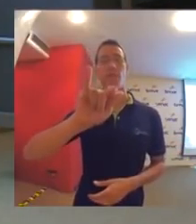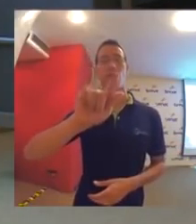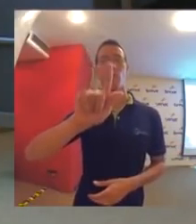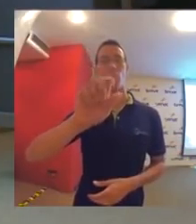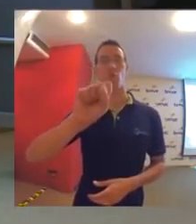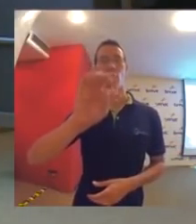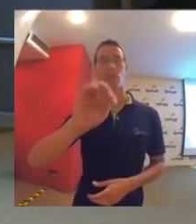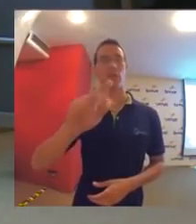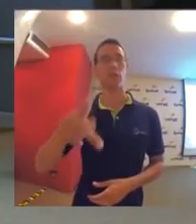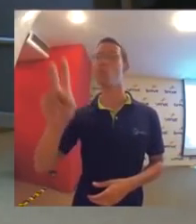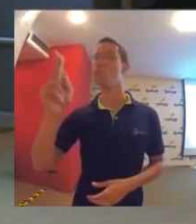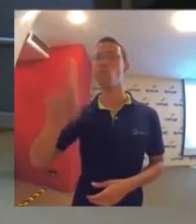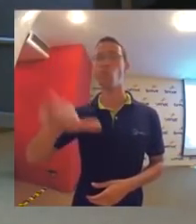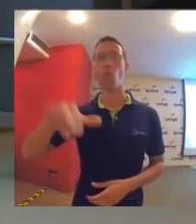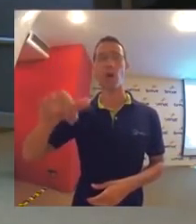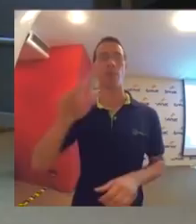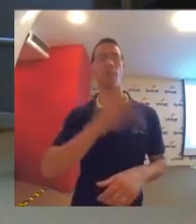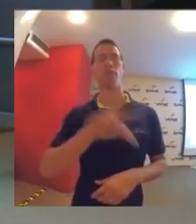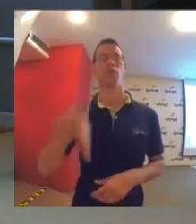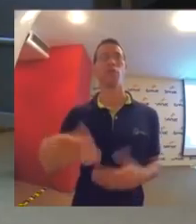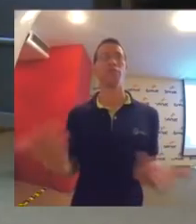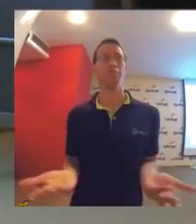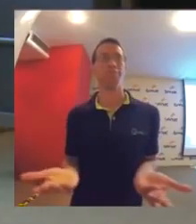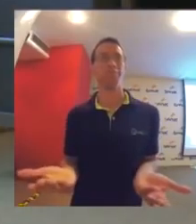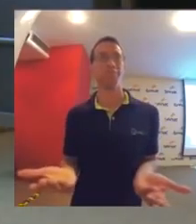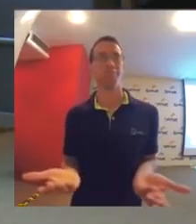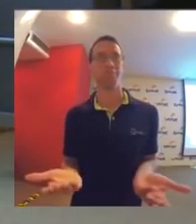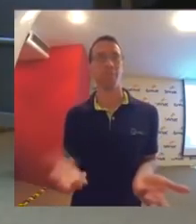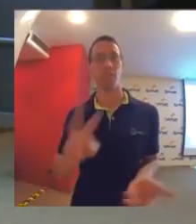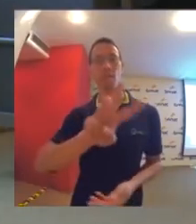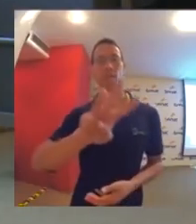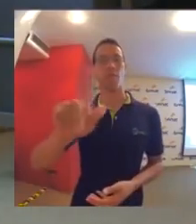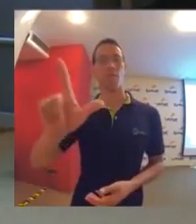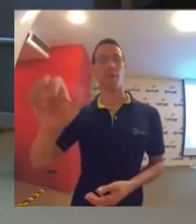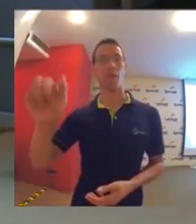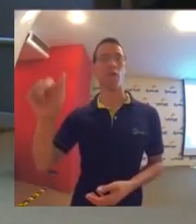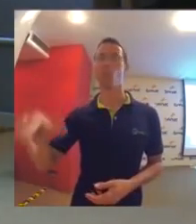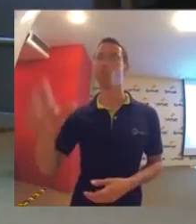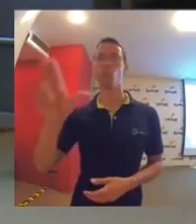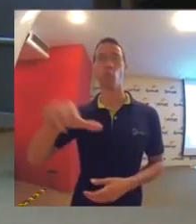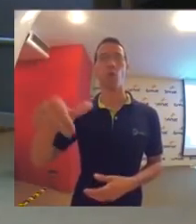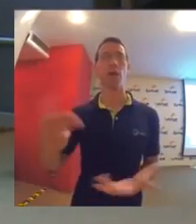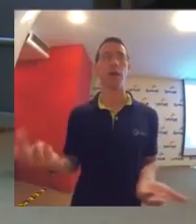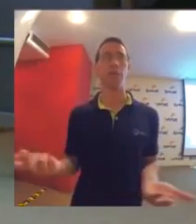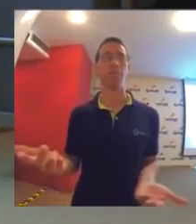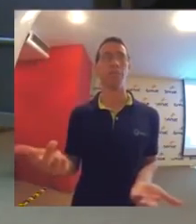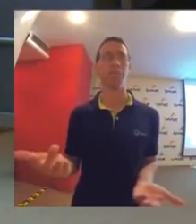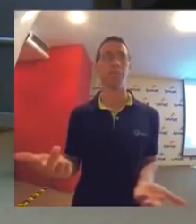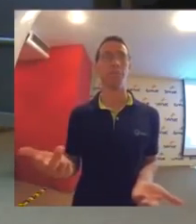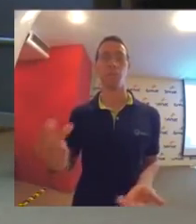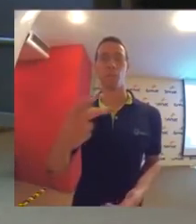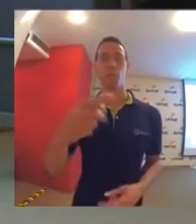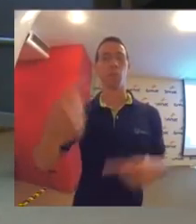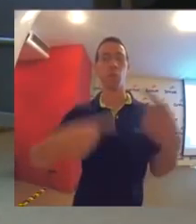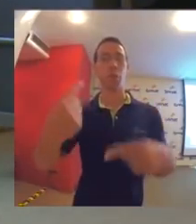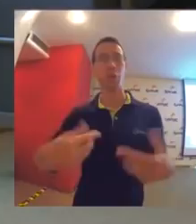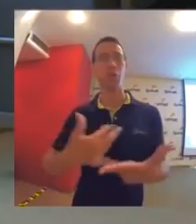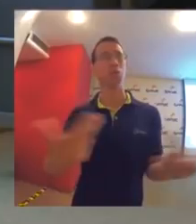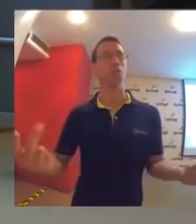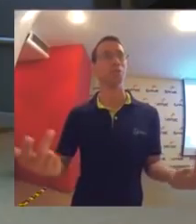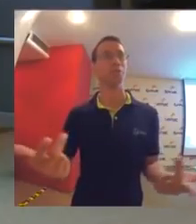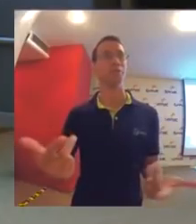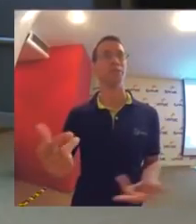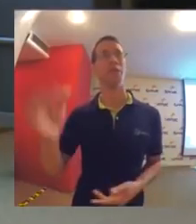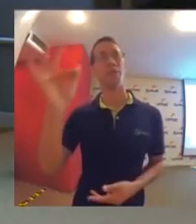foi psicólogo. Que a Montessori nunca foi professora, foi médica e psicóloga. Que o Vallon foi político, que o Steiner foi